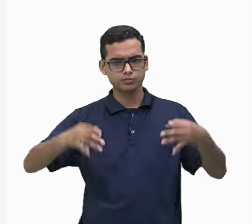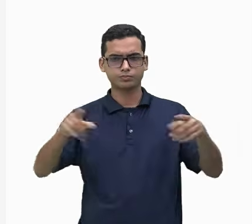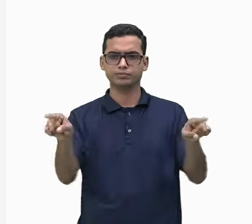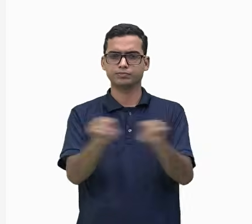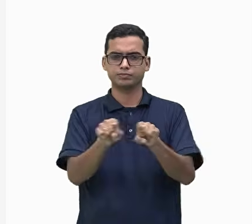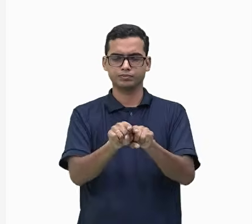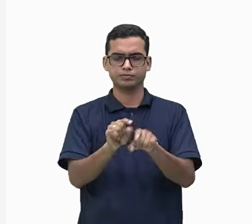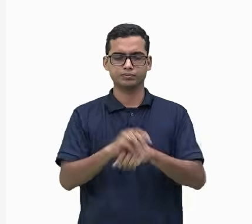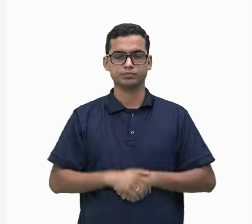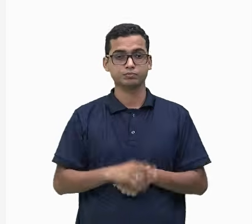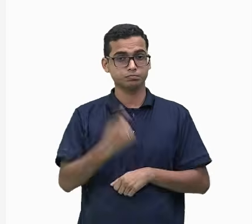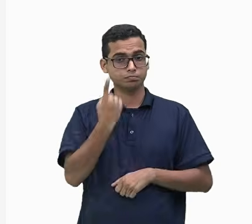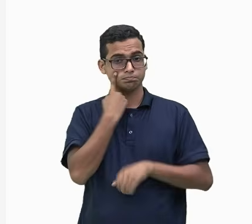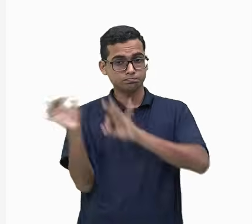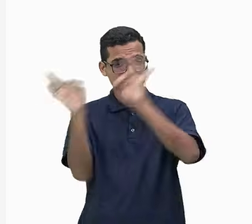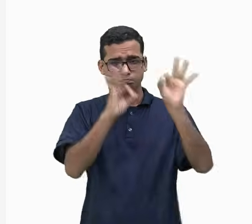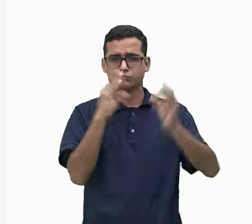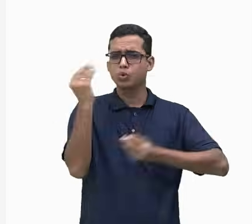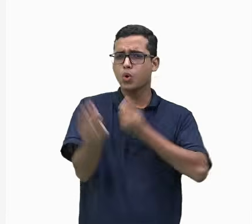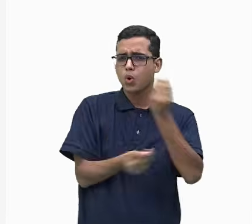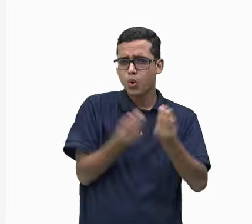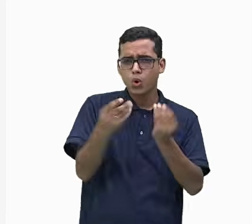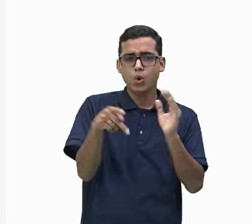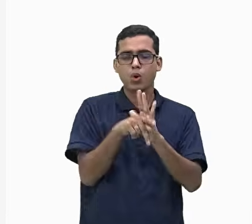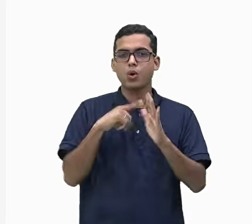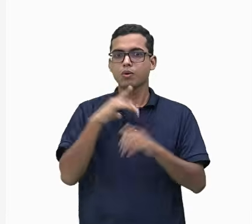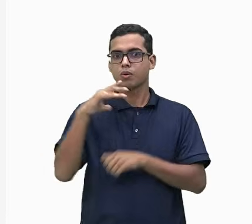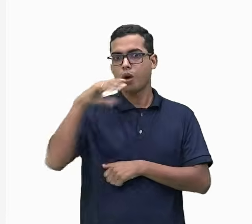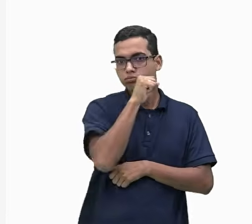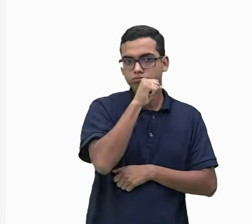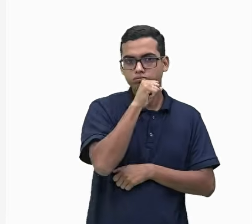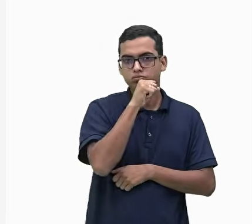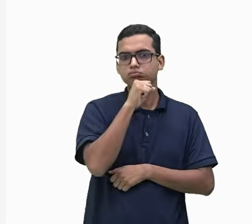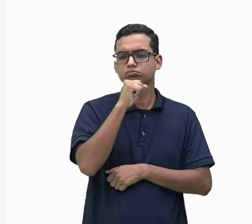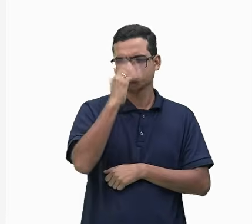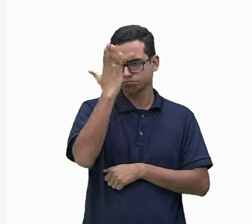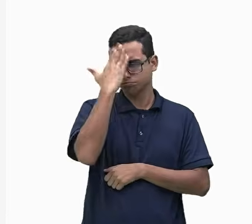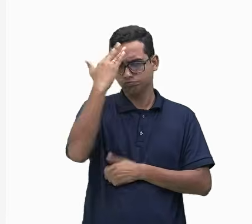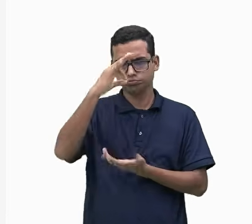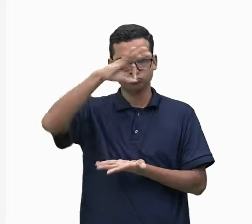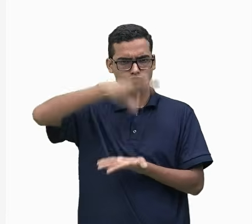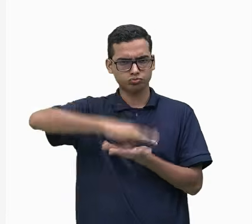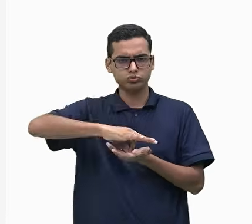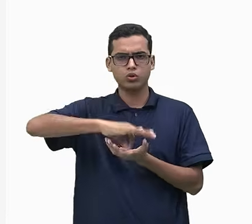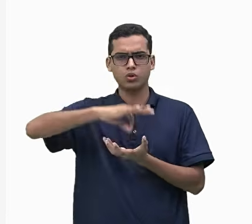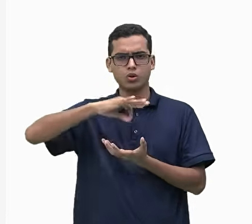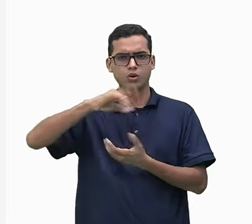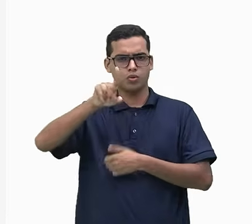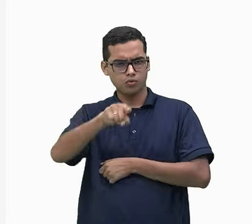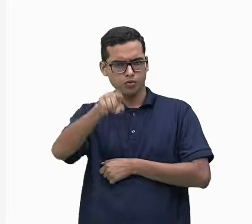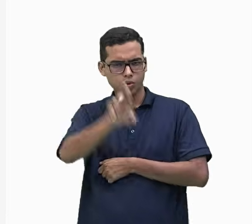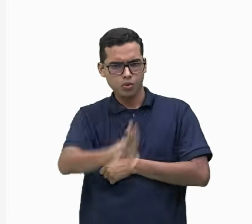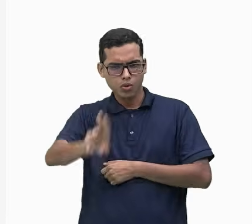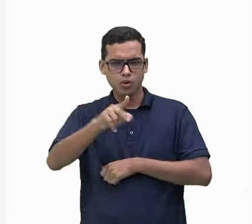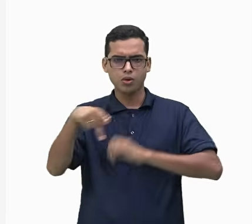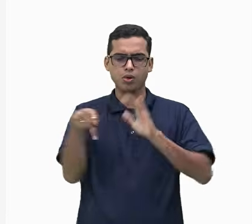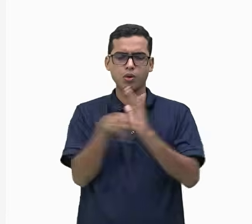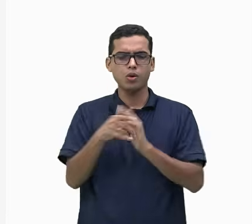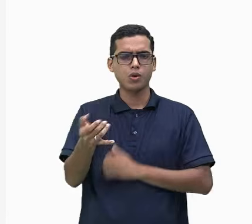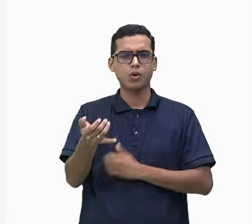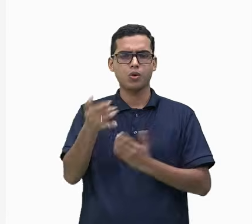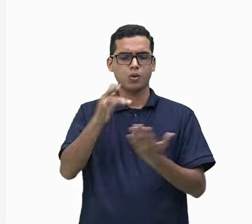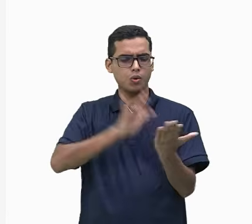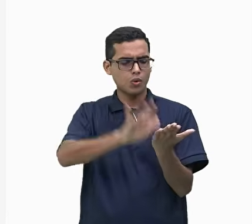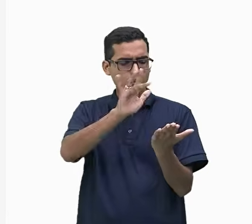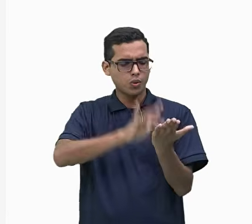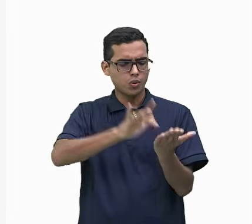Agora, isso, gente, é feito de uma maneira muito rápido, para chegar até vocês, quando utilizam o GPS, né,